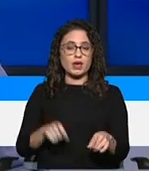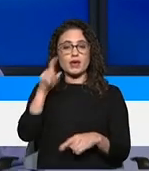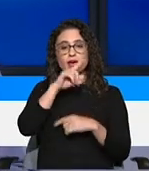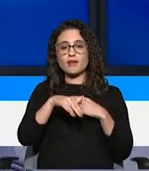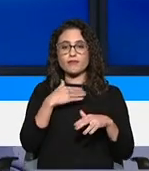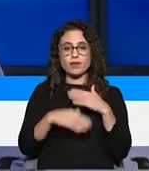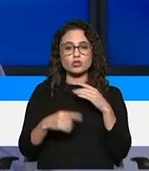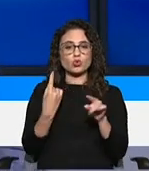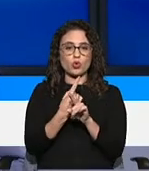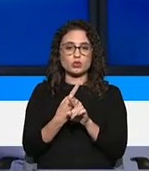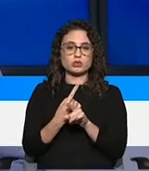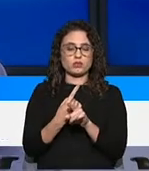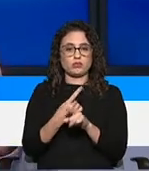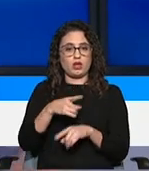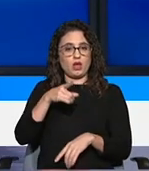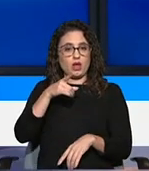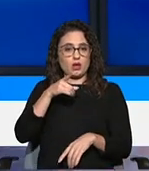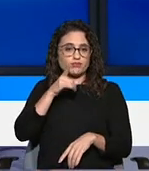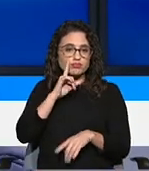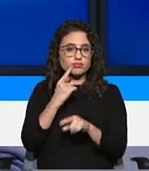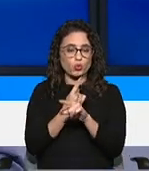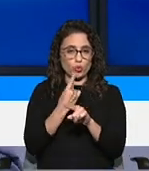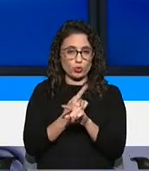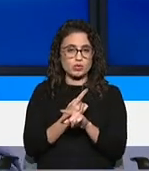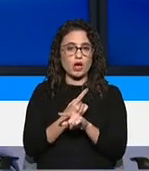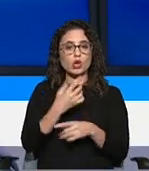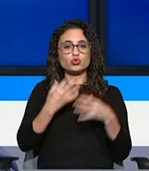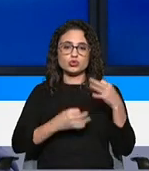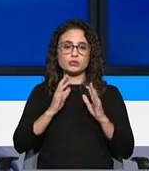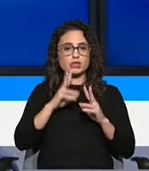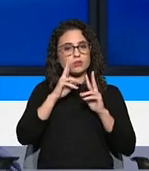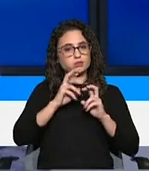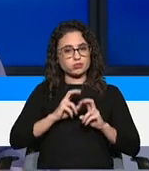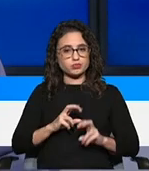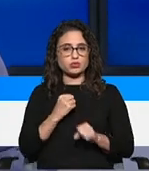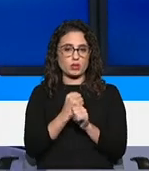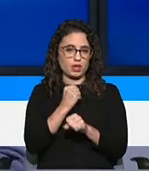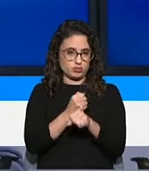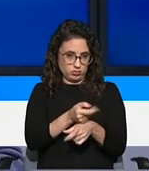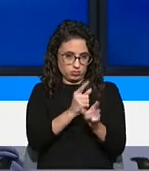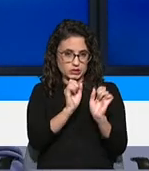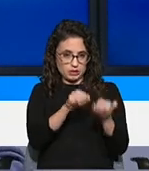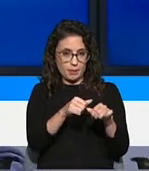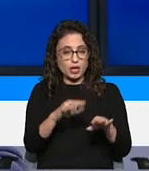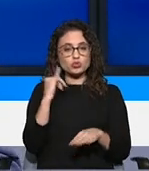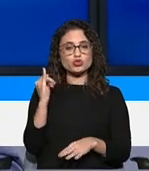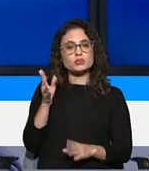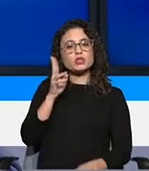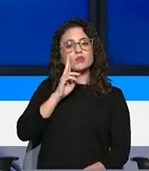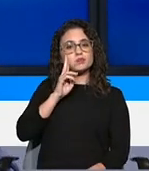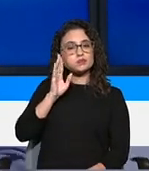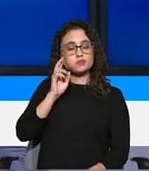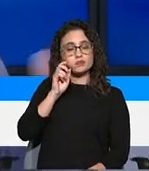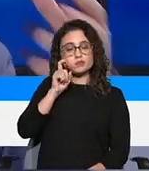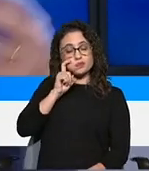ilegalidades a justiça terá de investigar E terá naturalmente de fazer o se o seu trabalho agora as instituições tê de ser salvaguardadas e será salvaguardado